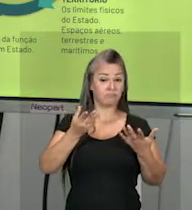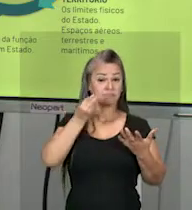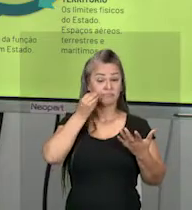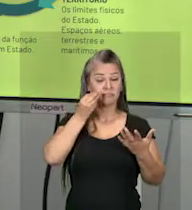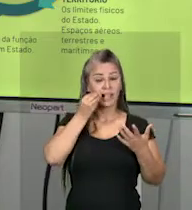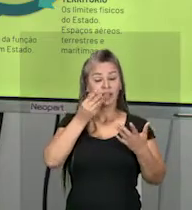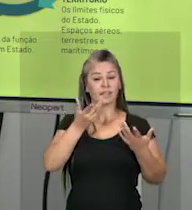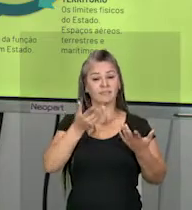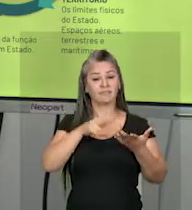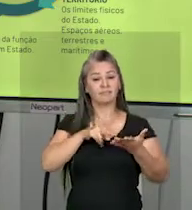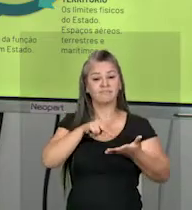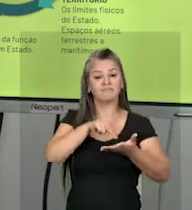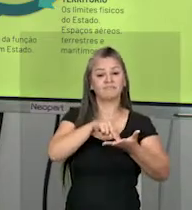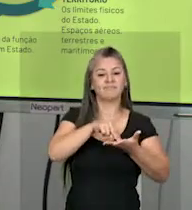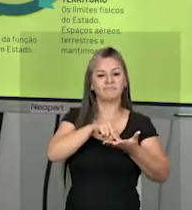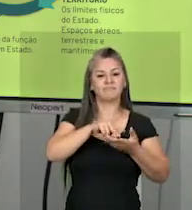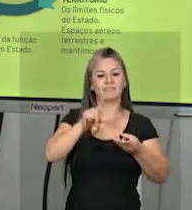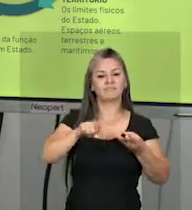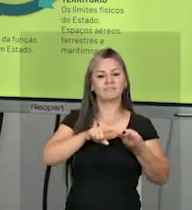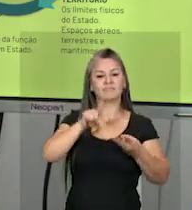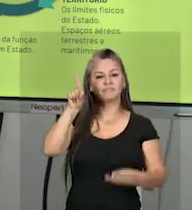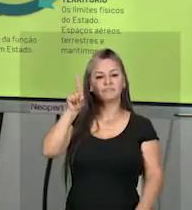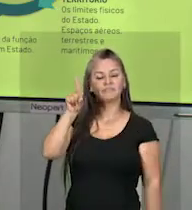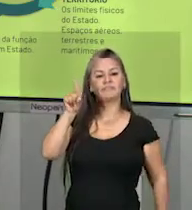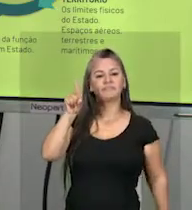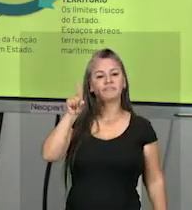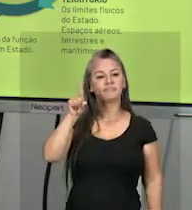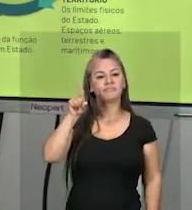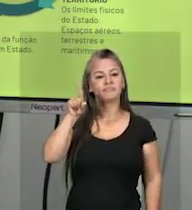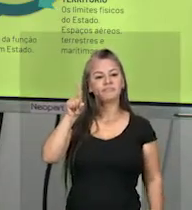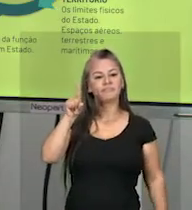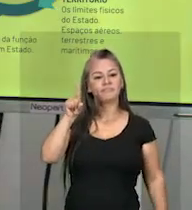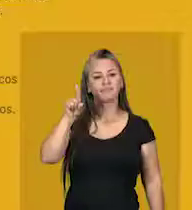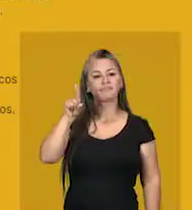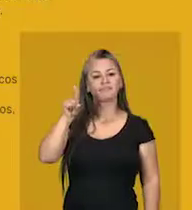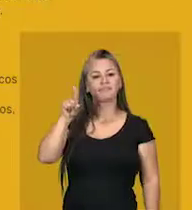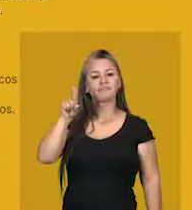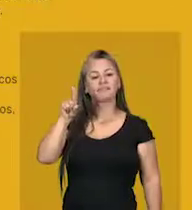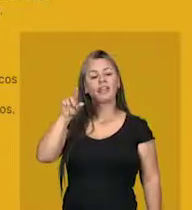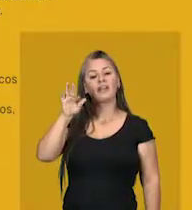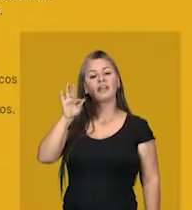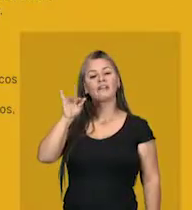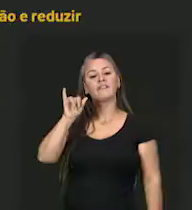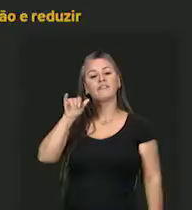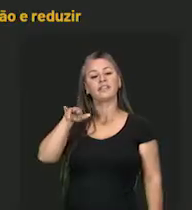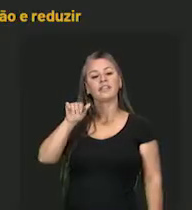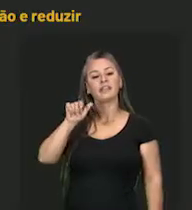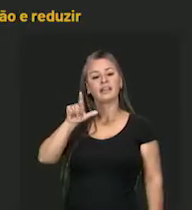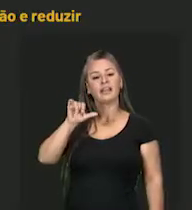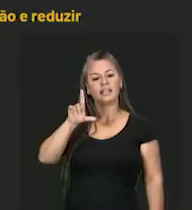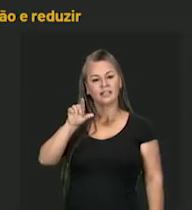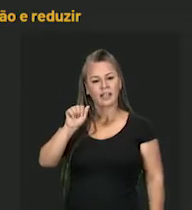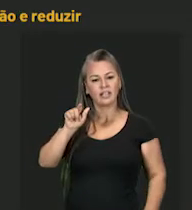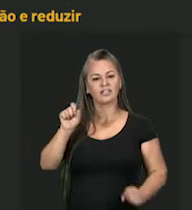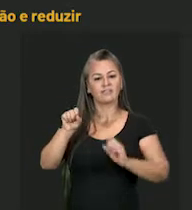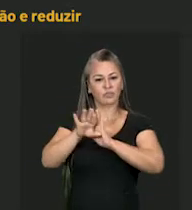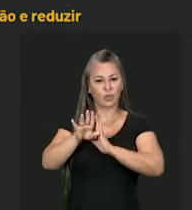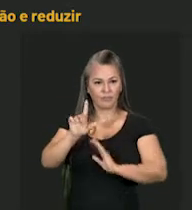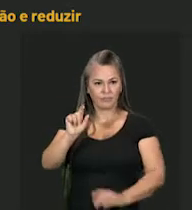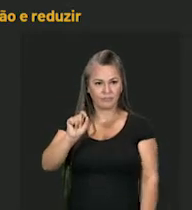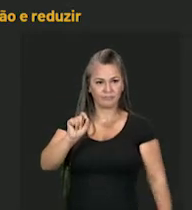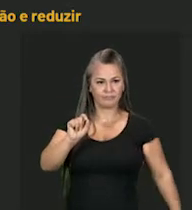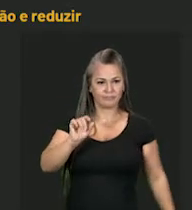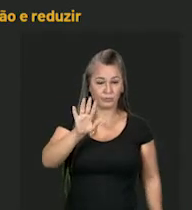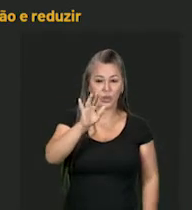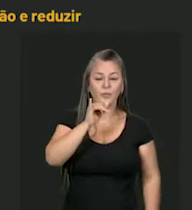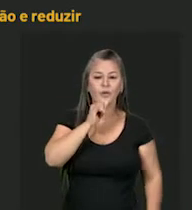E, por fim, um propósito, né? A finalidade, os propósitos que justificam a existência de um Estado. Na nossa Constituição, a função